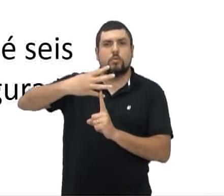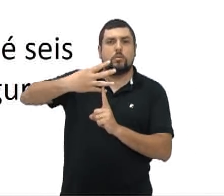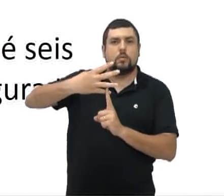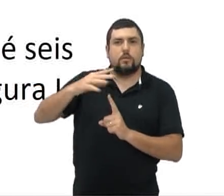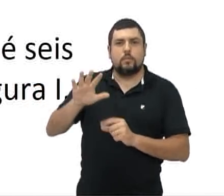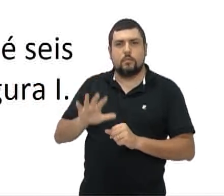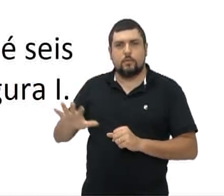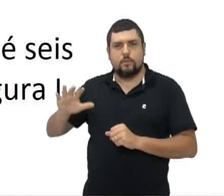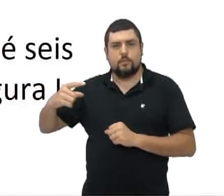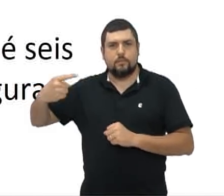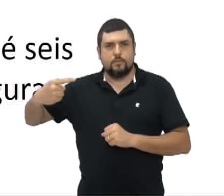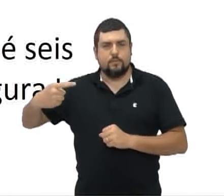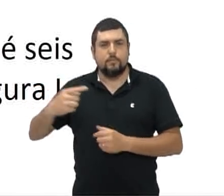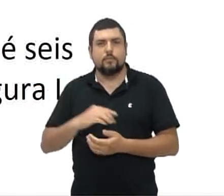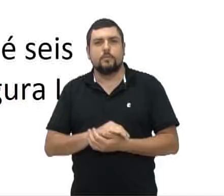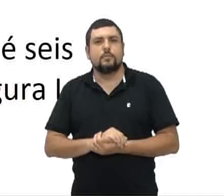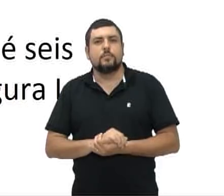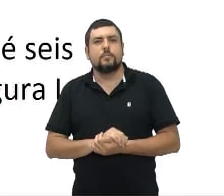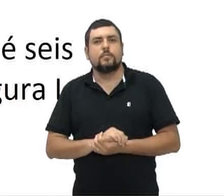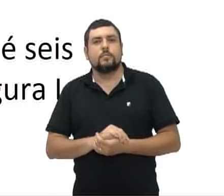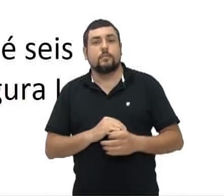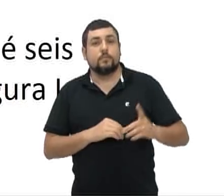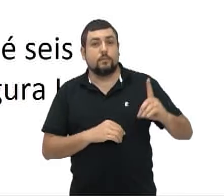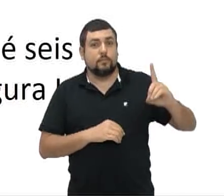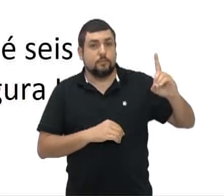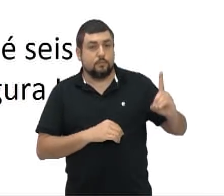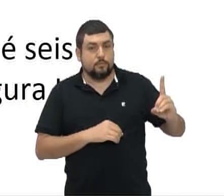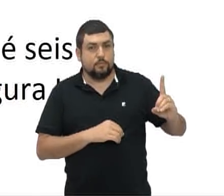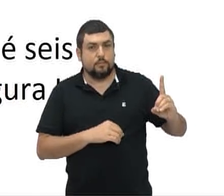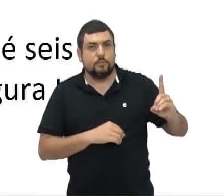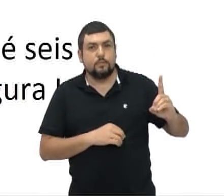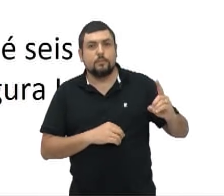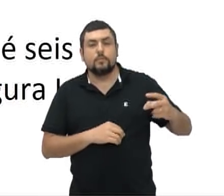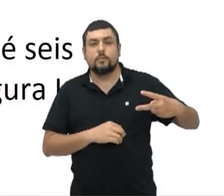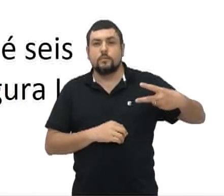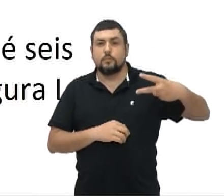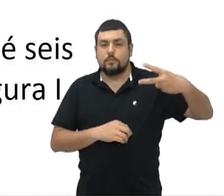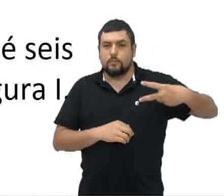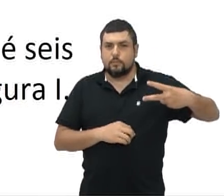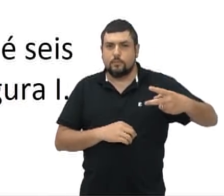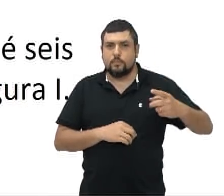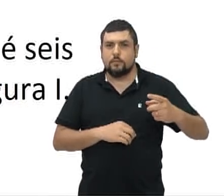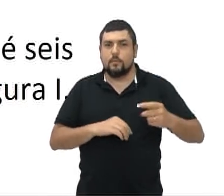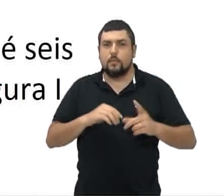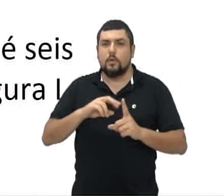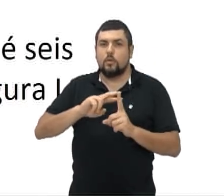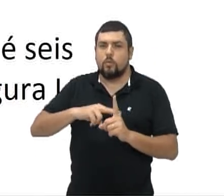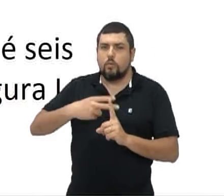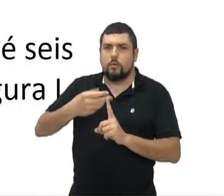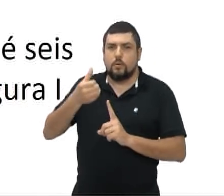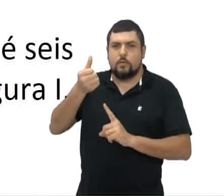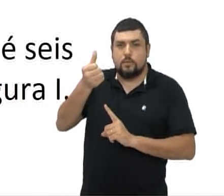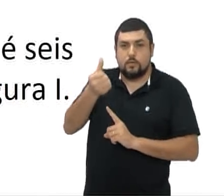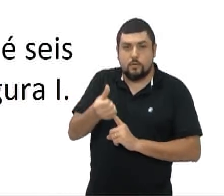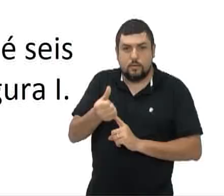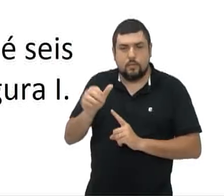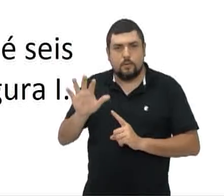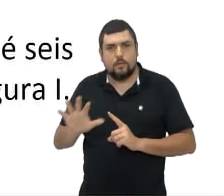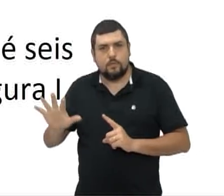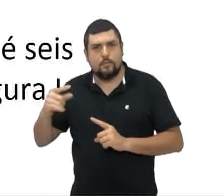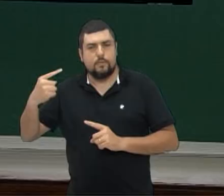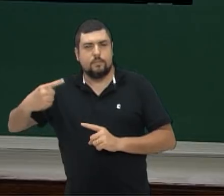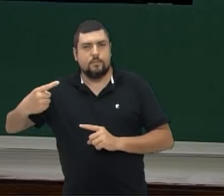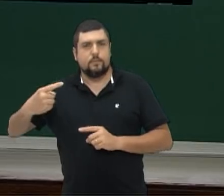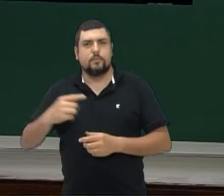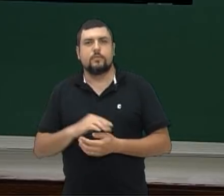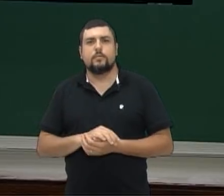área da figura 1, e a letra D, a área da figura 2 é 6 vezes a área da figura 1. Então lembra